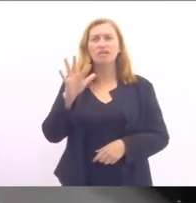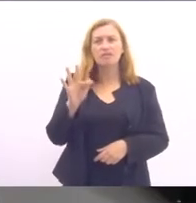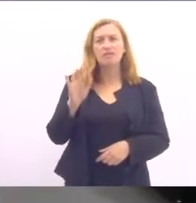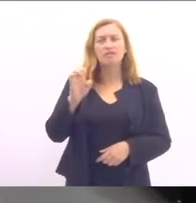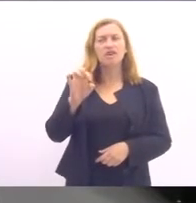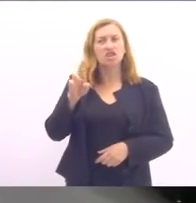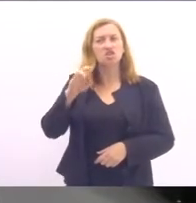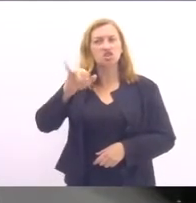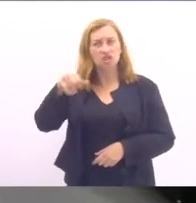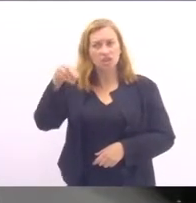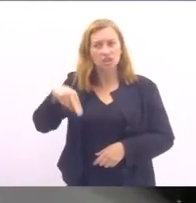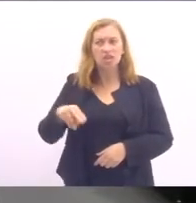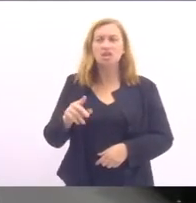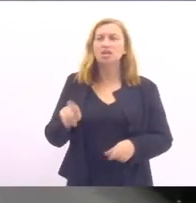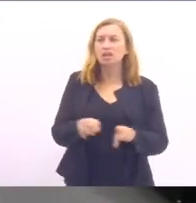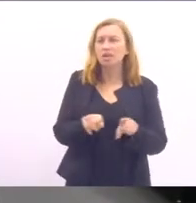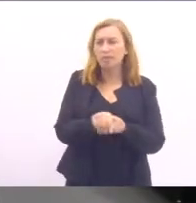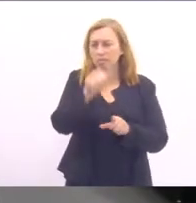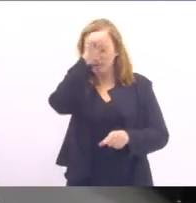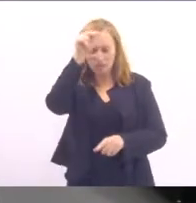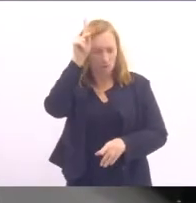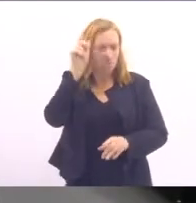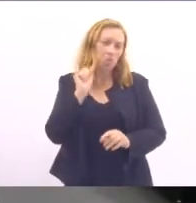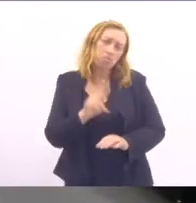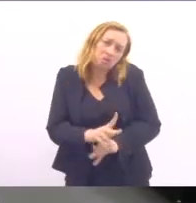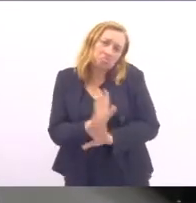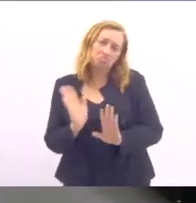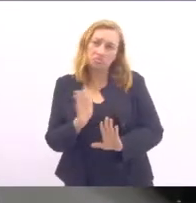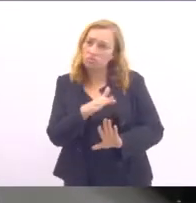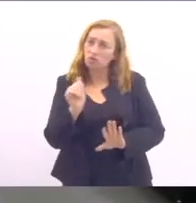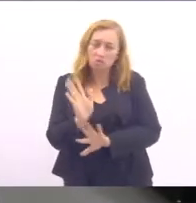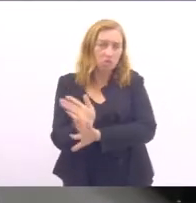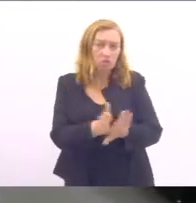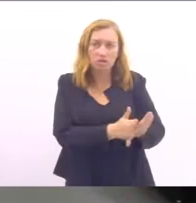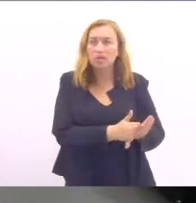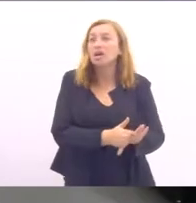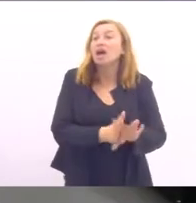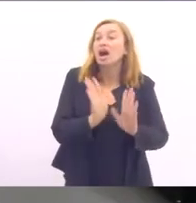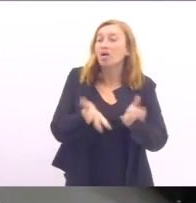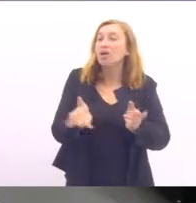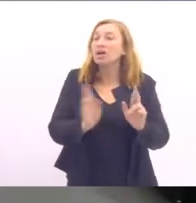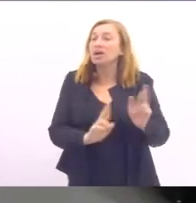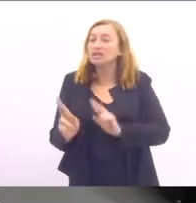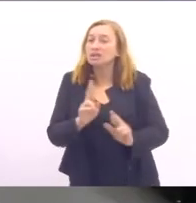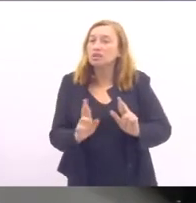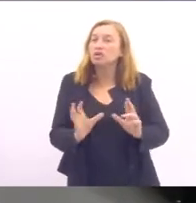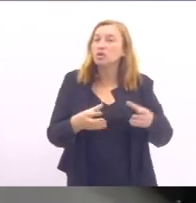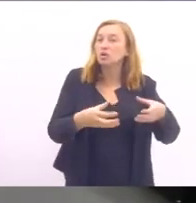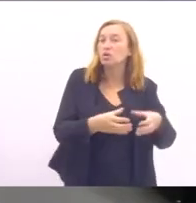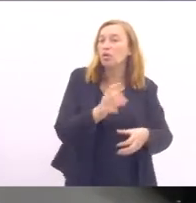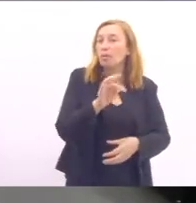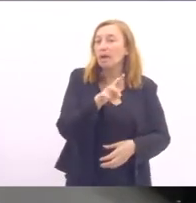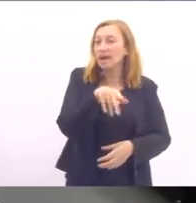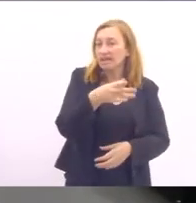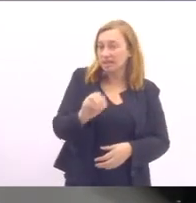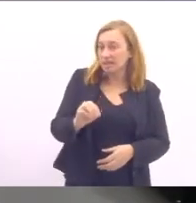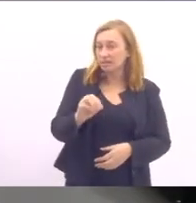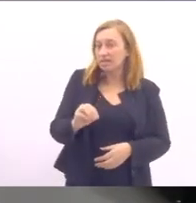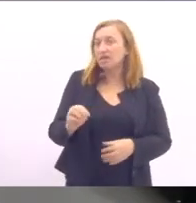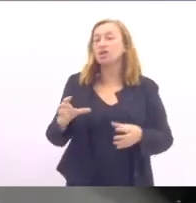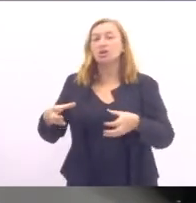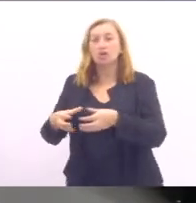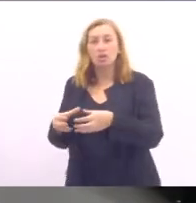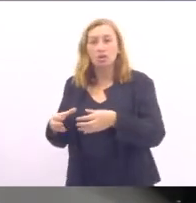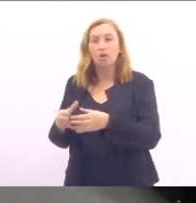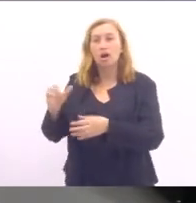bem. Não chamou. Vamos, então, tratar hoje da parte relativa às cooperativas e aos órgãos ambientais,